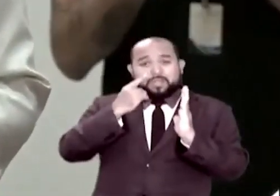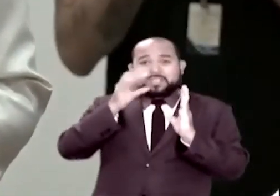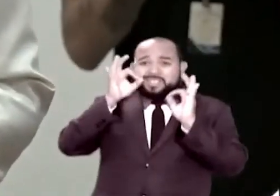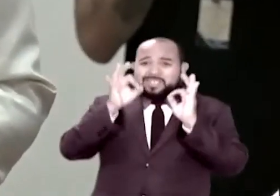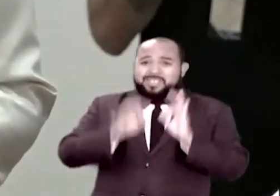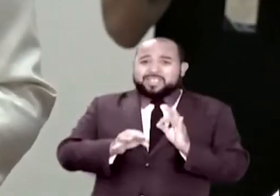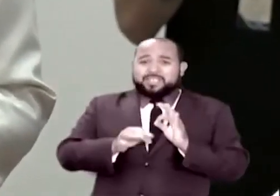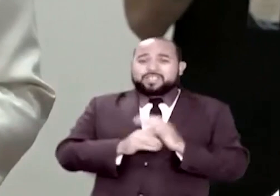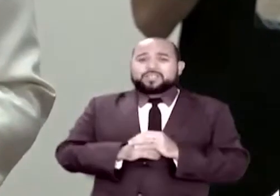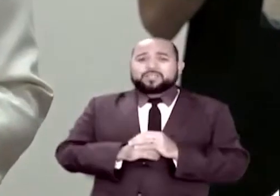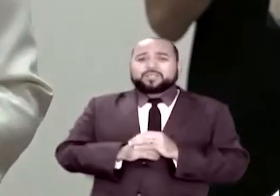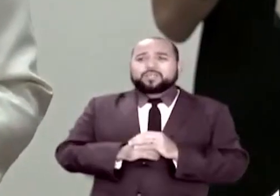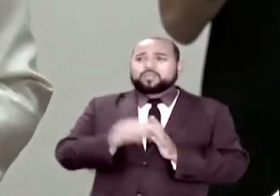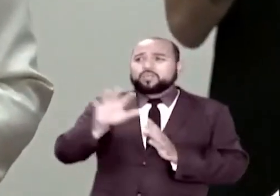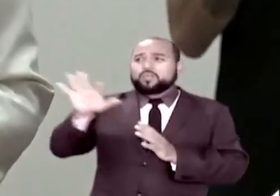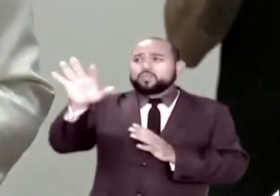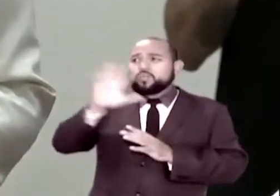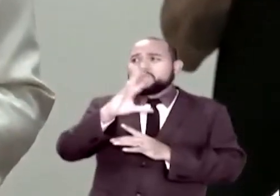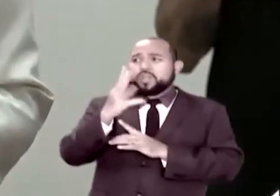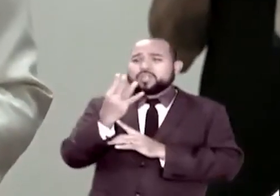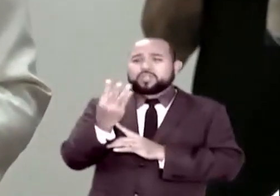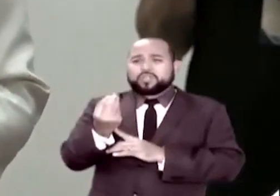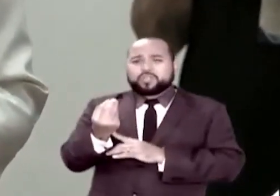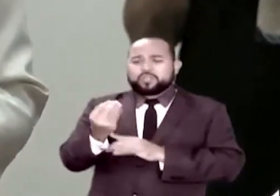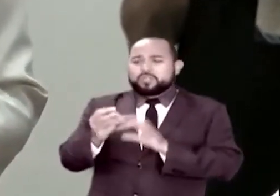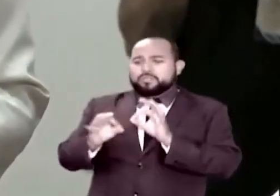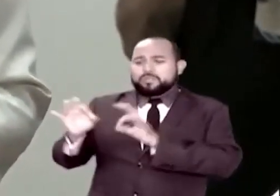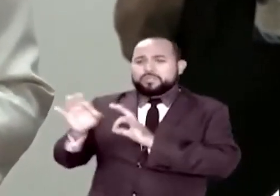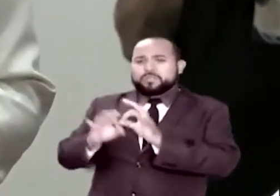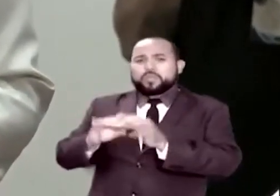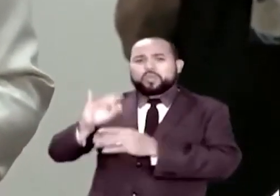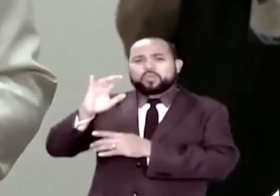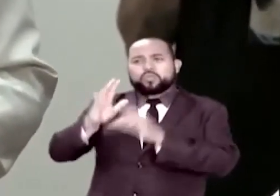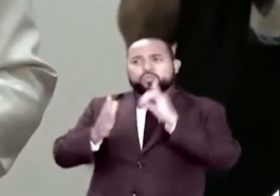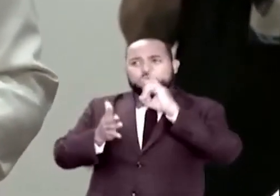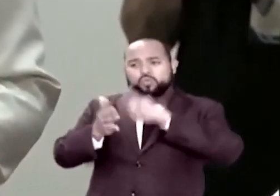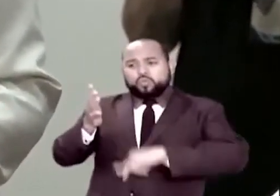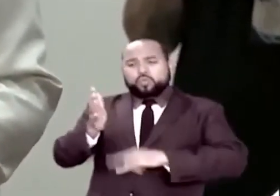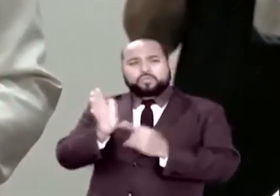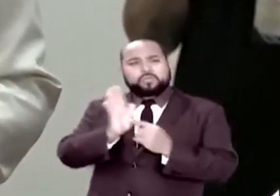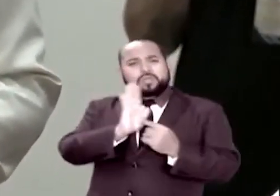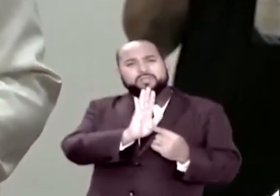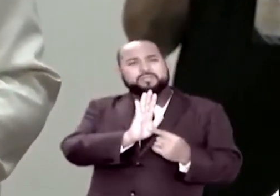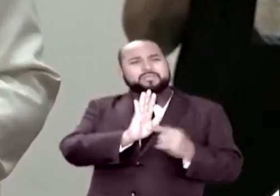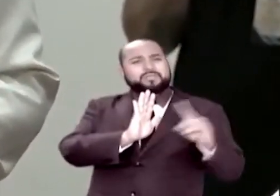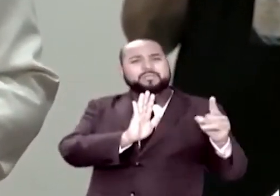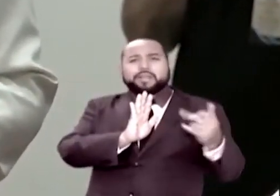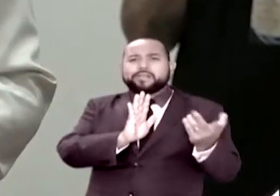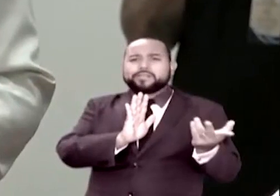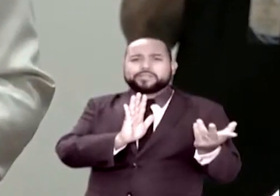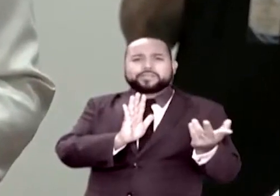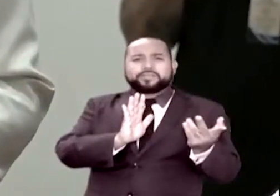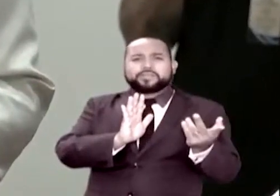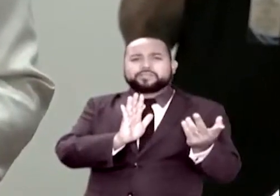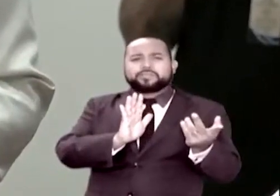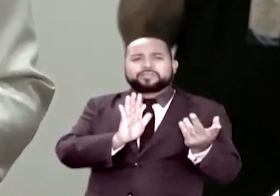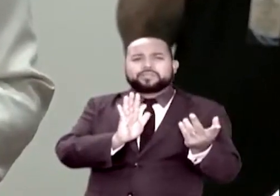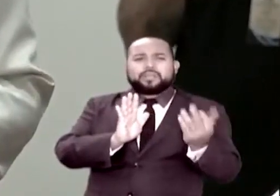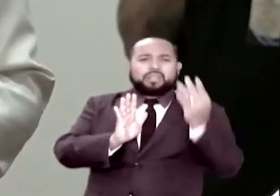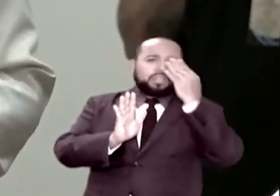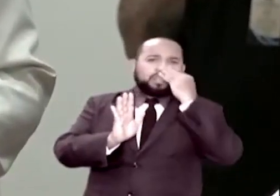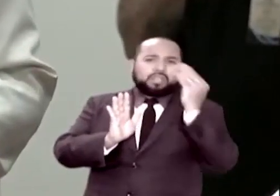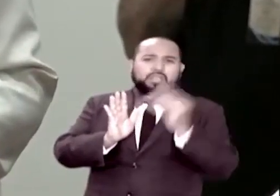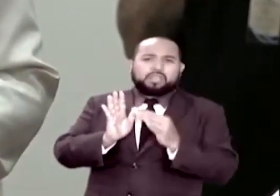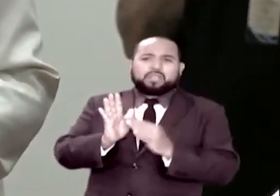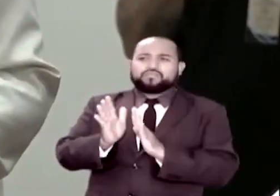justiça a esses produtores culturais que apresentaram os documentos e mesmo assim infelizmente estão tendo o